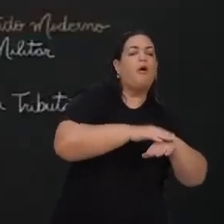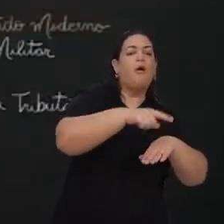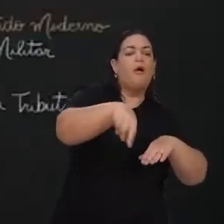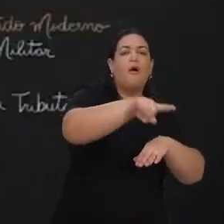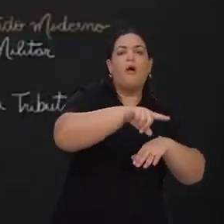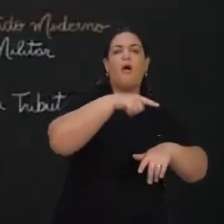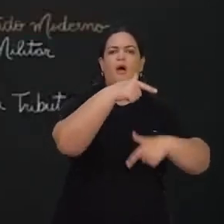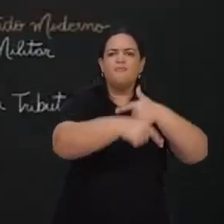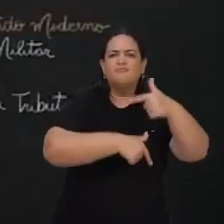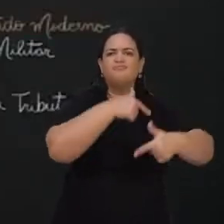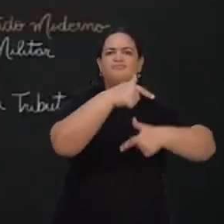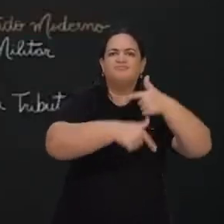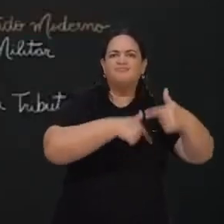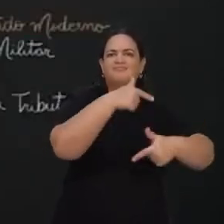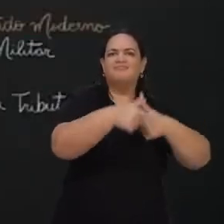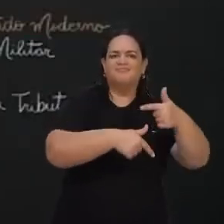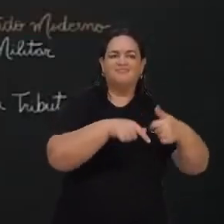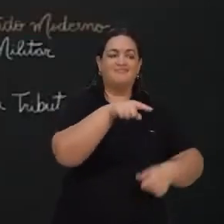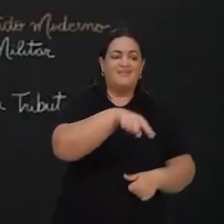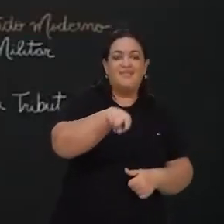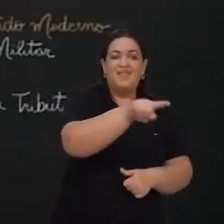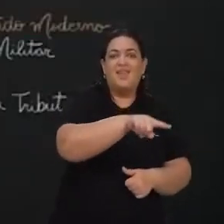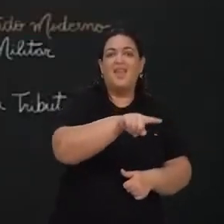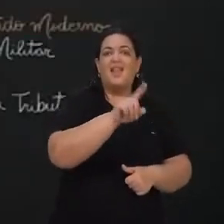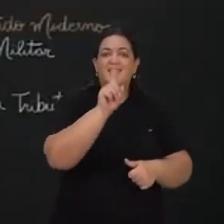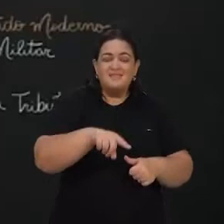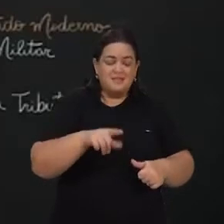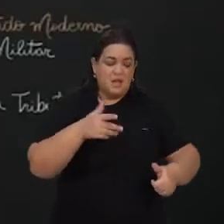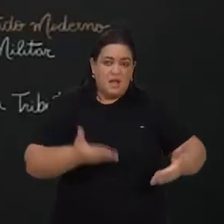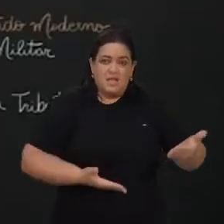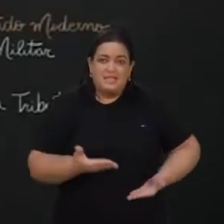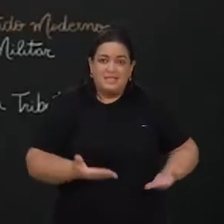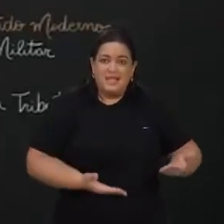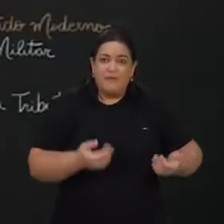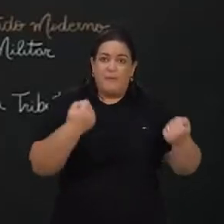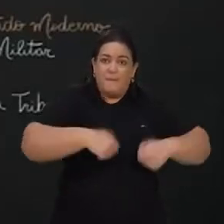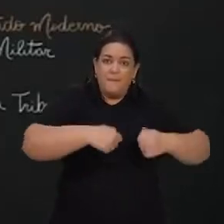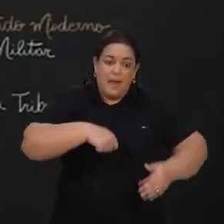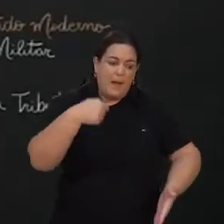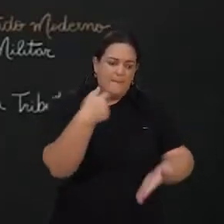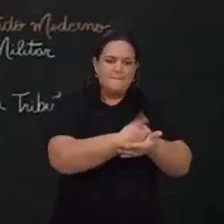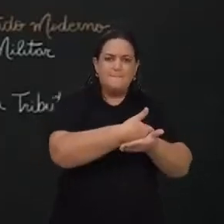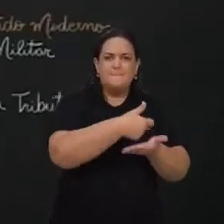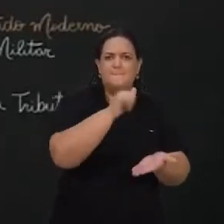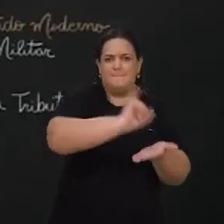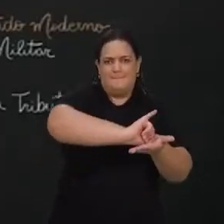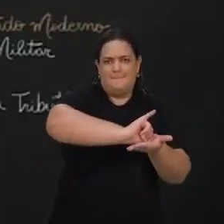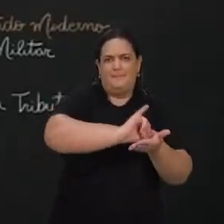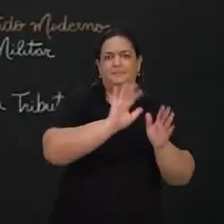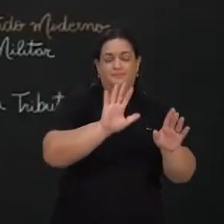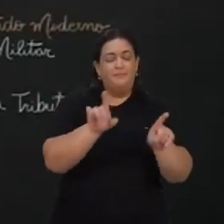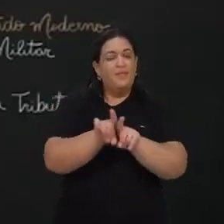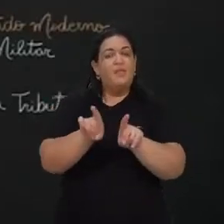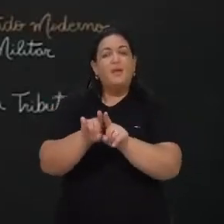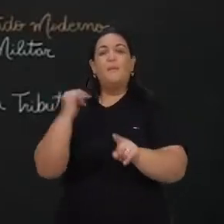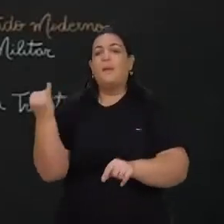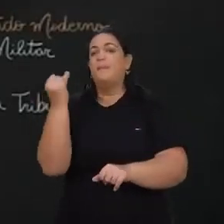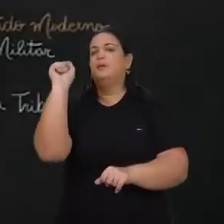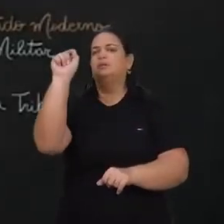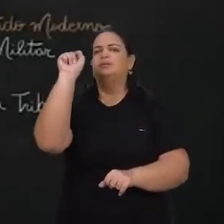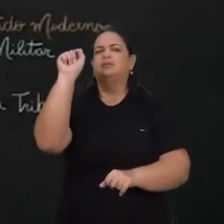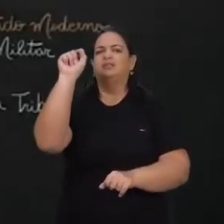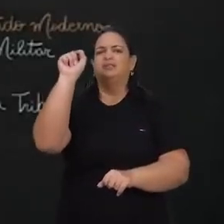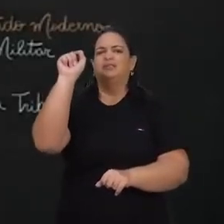delas viviam na condição de servo e tinham que pagar tributos. Outro elemento importante dessa época, que ficaria conhecido com o nome de